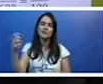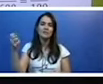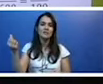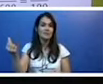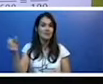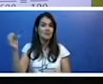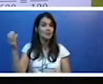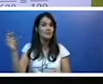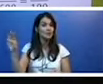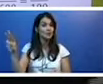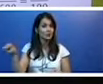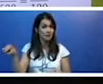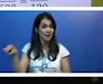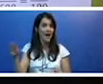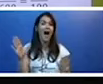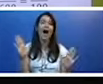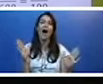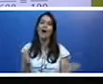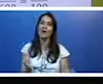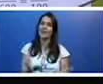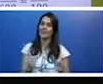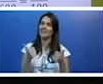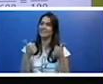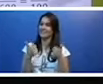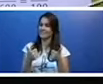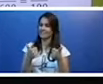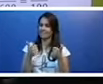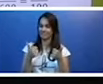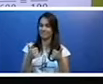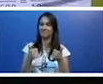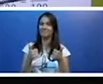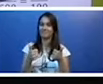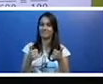centímetros. Agora sim a gente pode montar a razão.